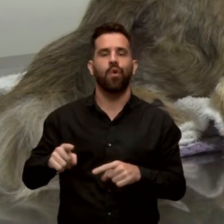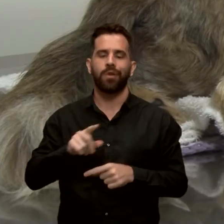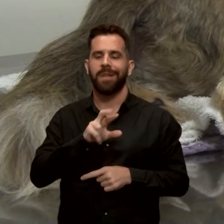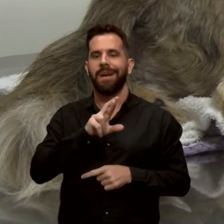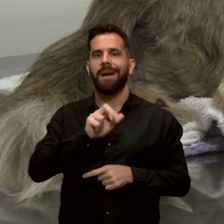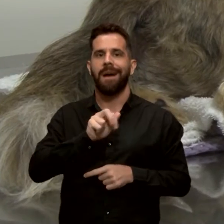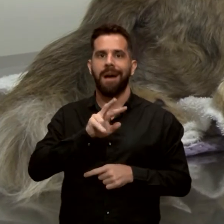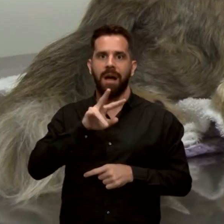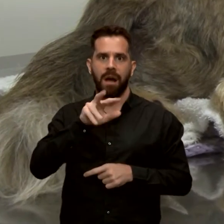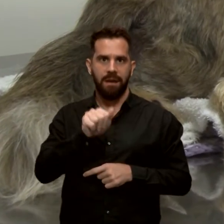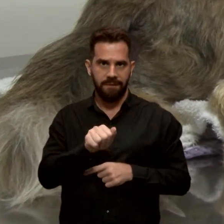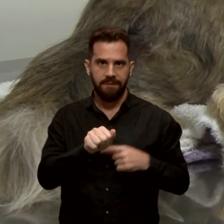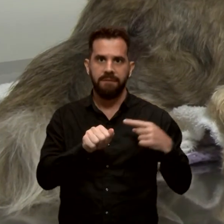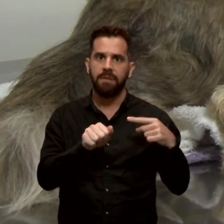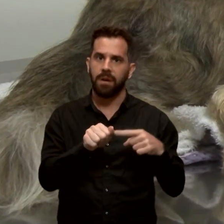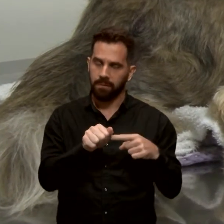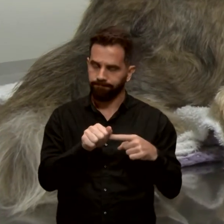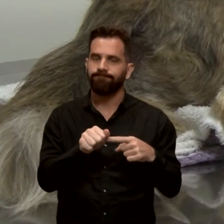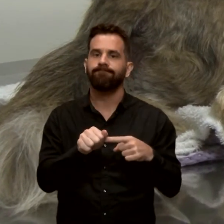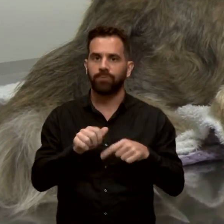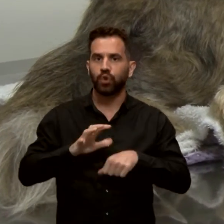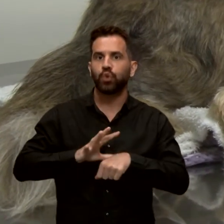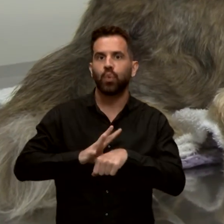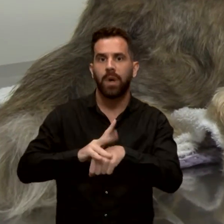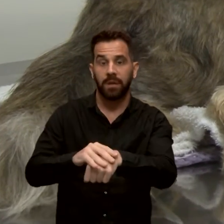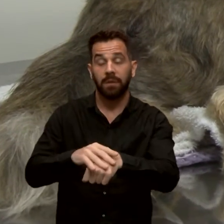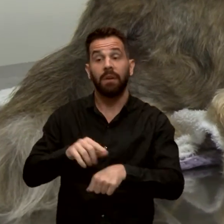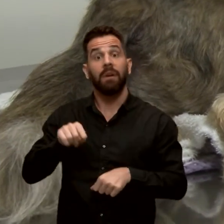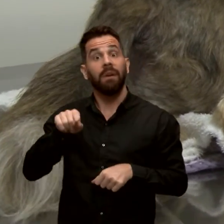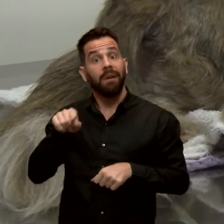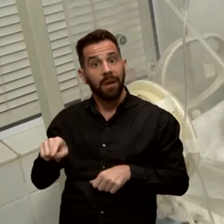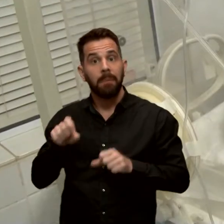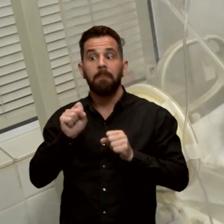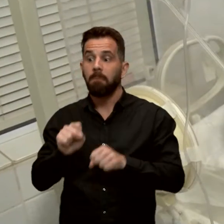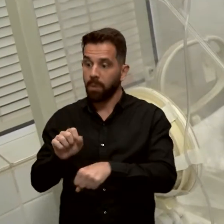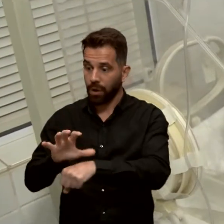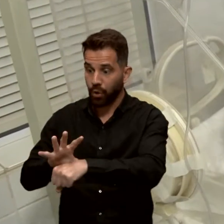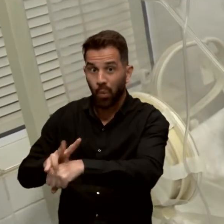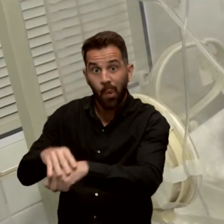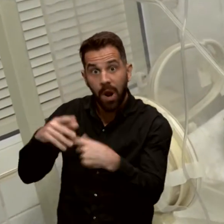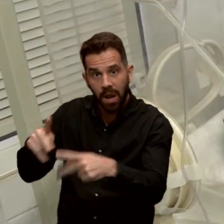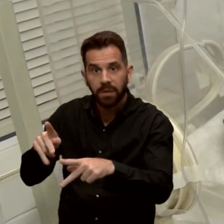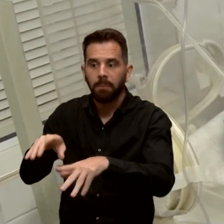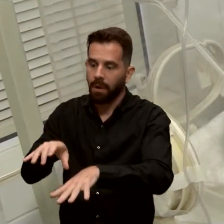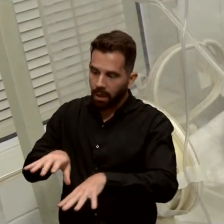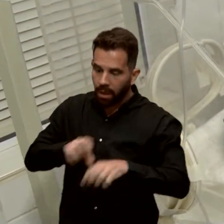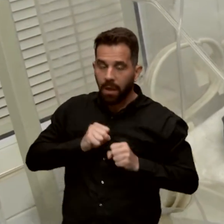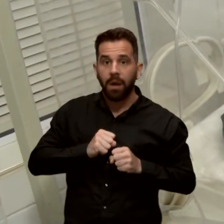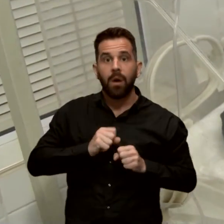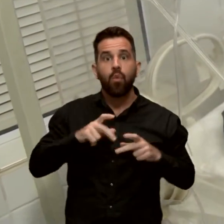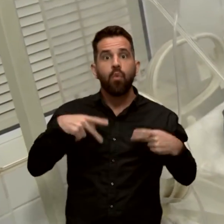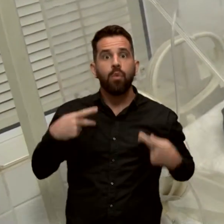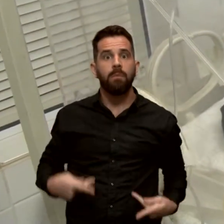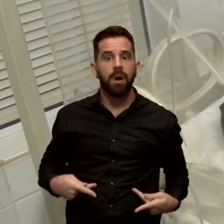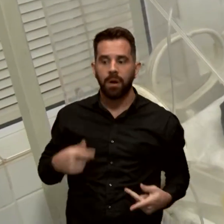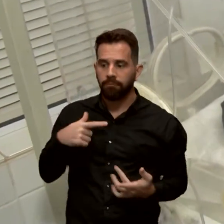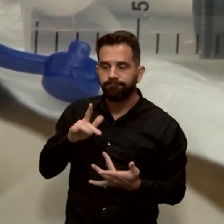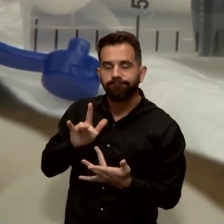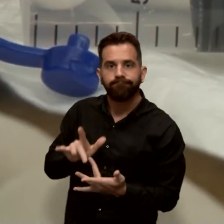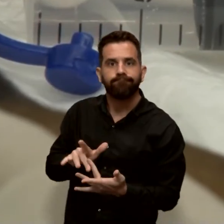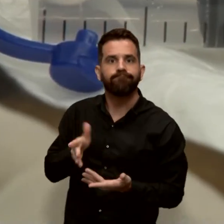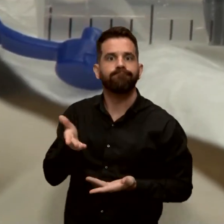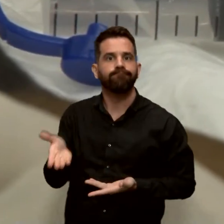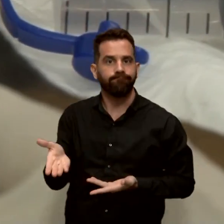uma zoonose, ou seja, pode ser transmitida para o ser humano por meio de contato com o animal